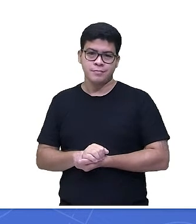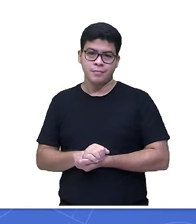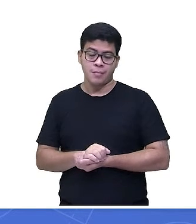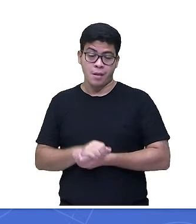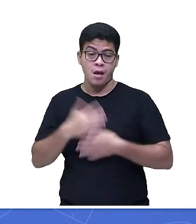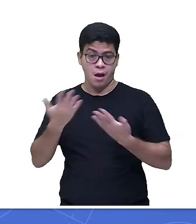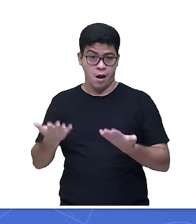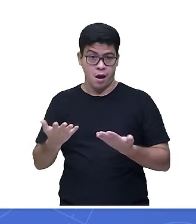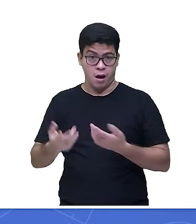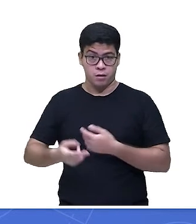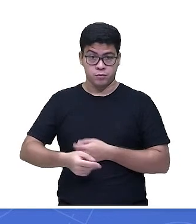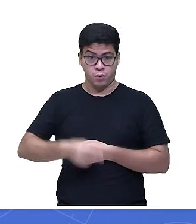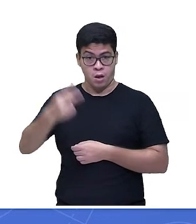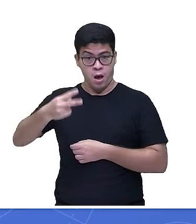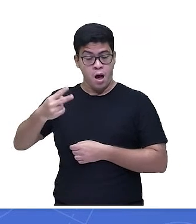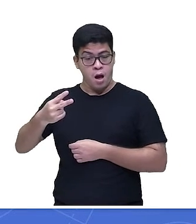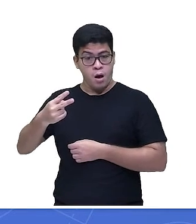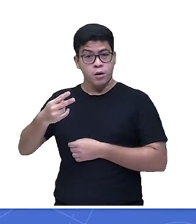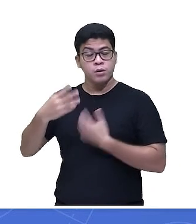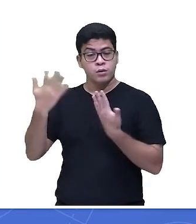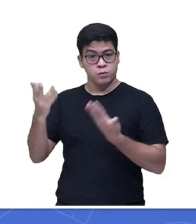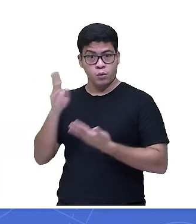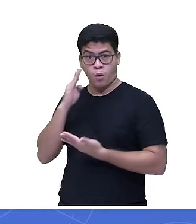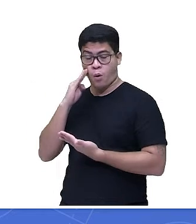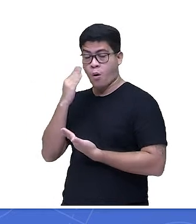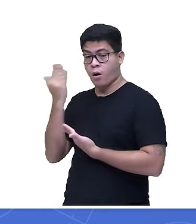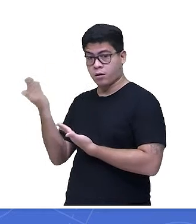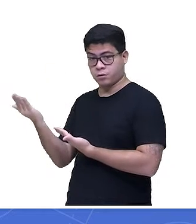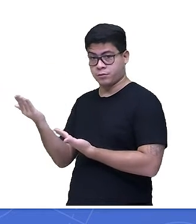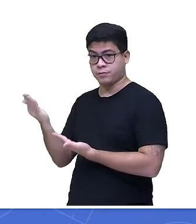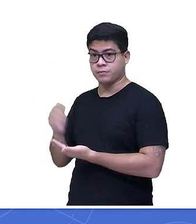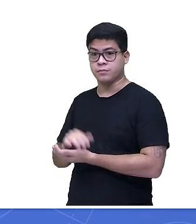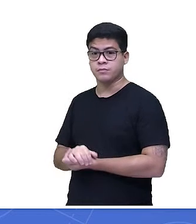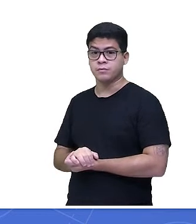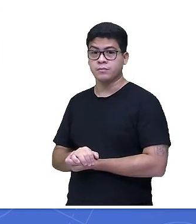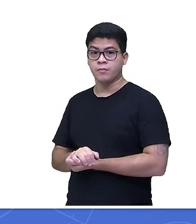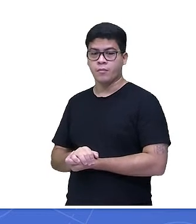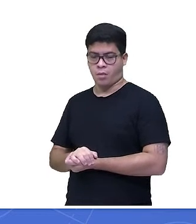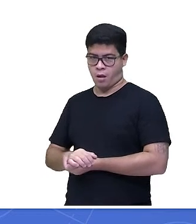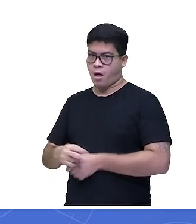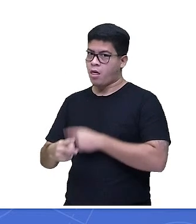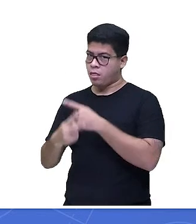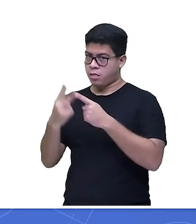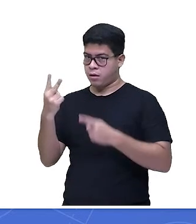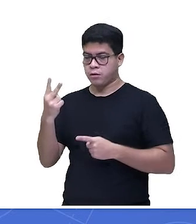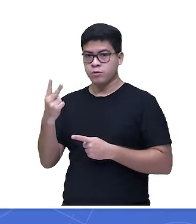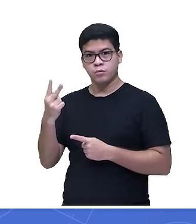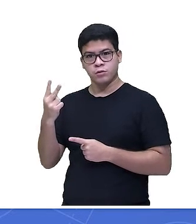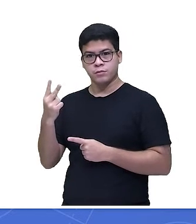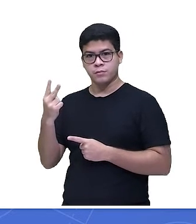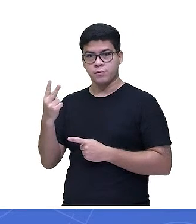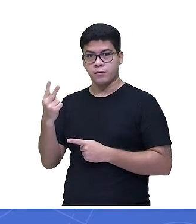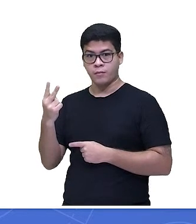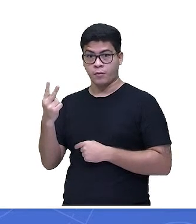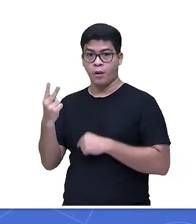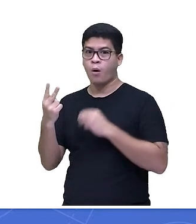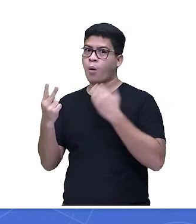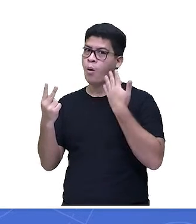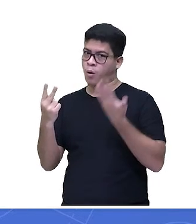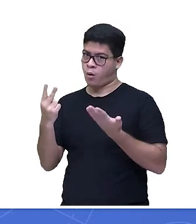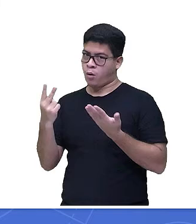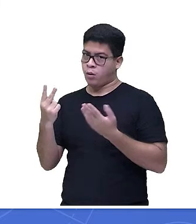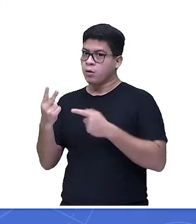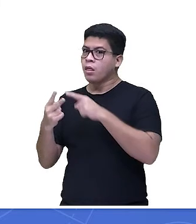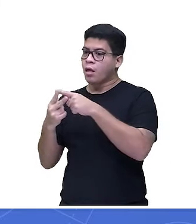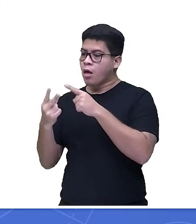Vamos para o item 2, tá? No item 2, eu tenho 2 componentes. Ou seja, eu tenho